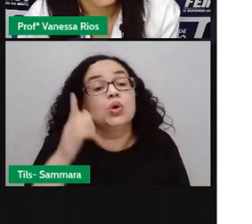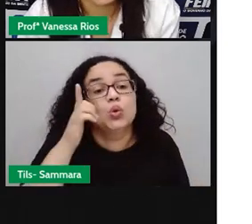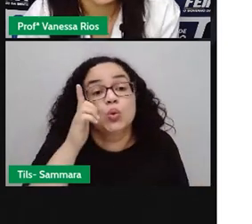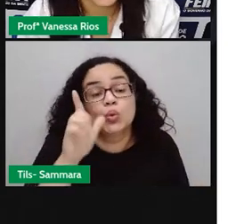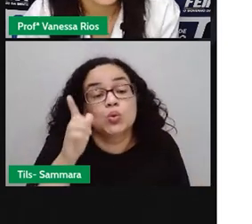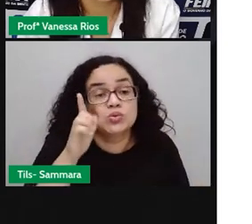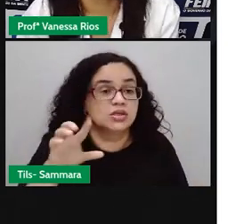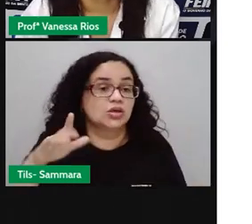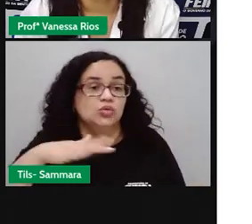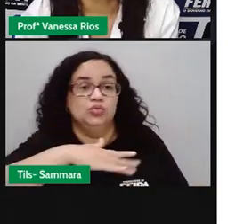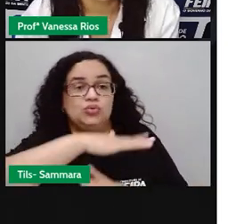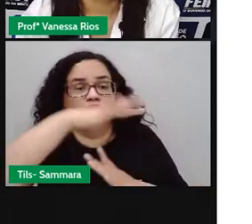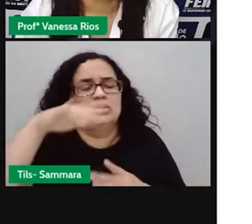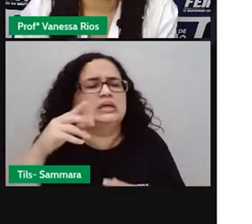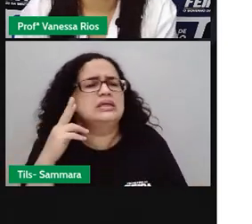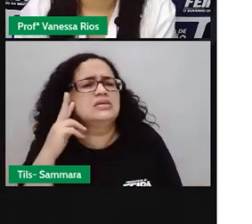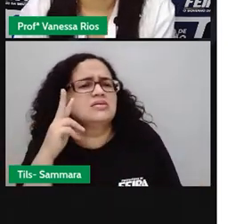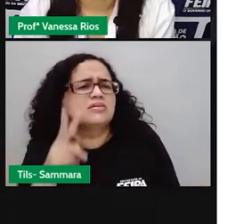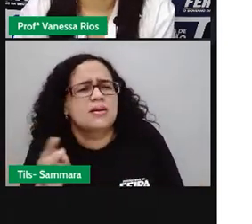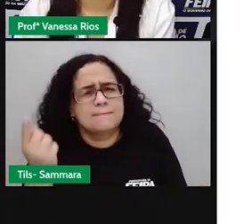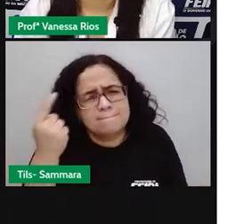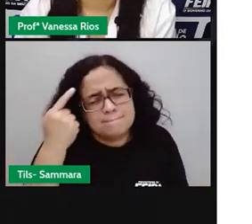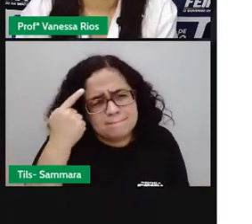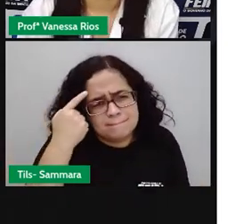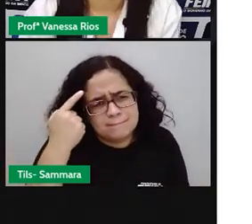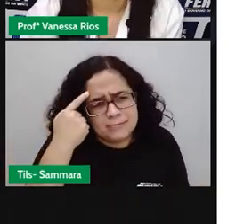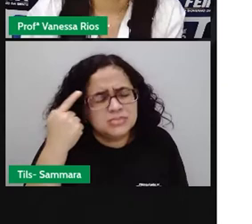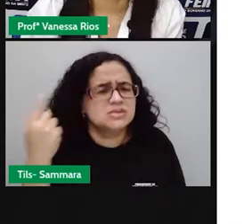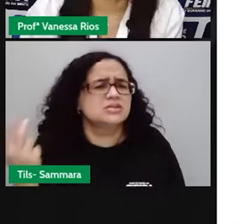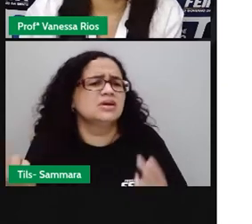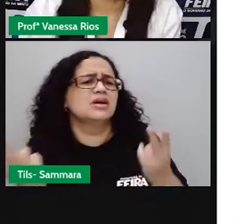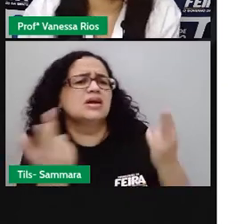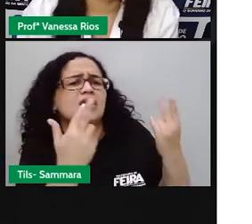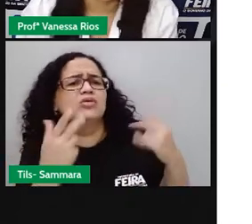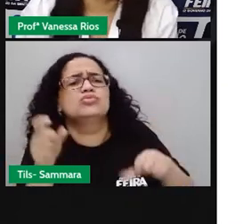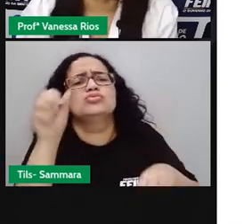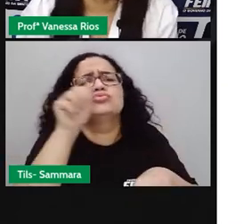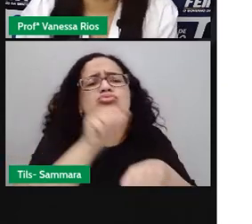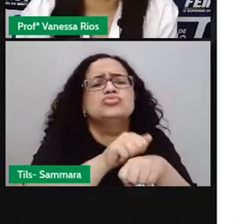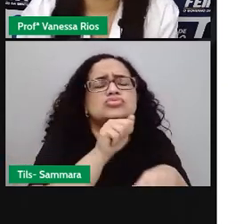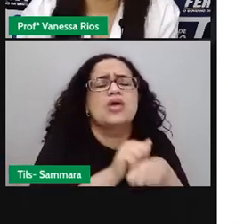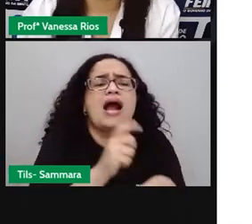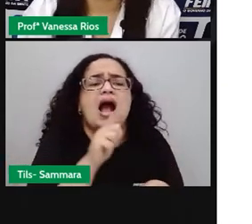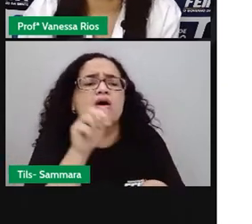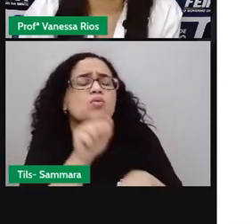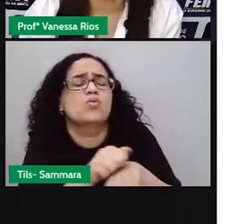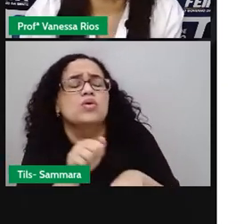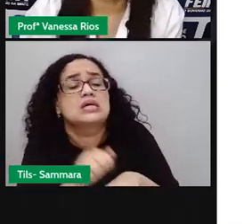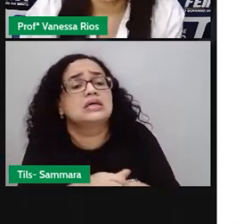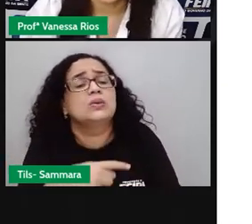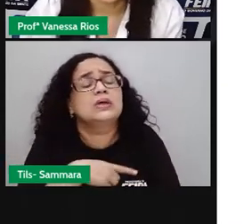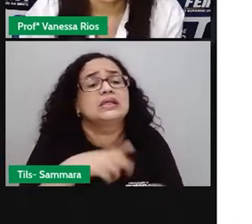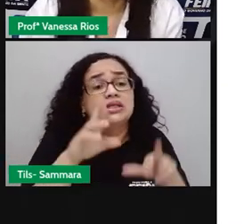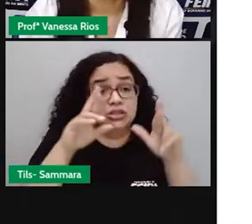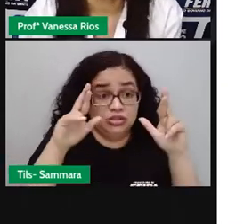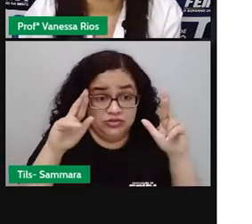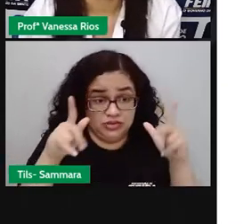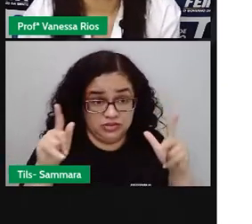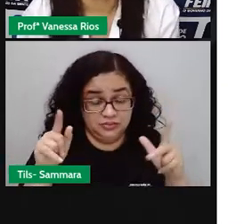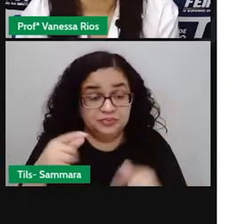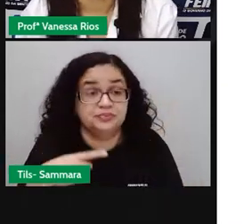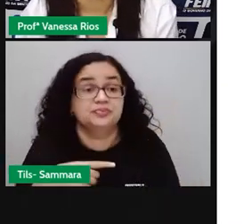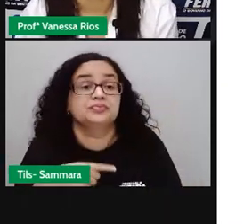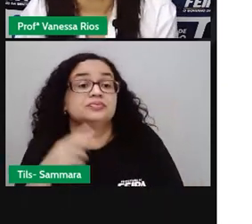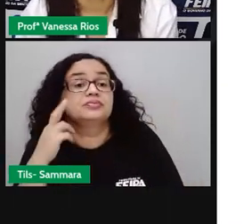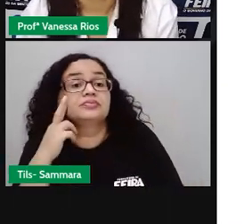consegue flutuar. Vocês imaginam aí se é o mesmo gelo, o que é que tem de diferente? Que faz